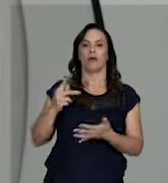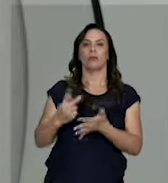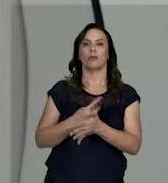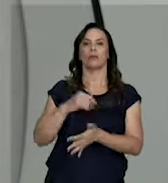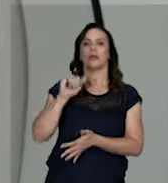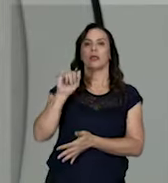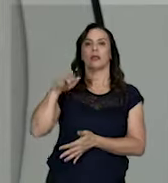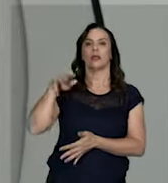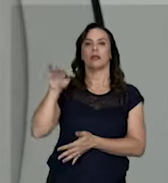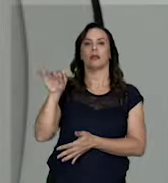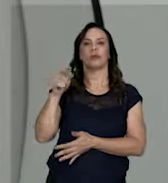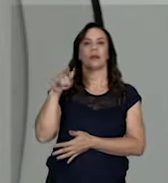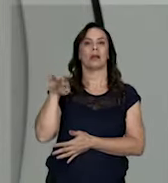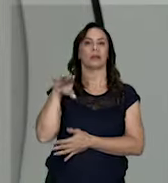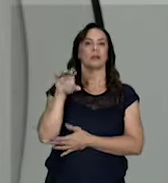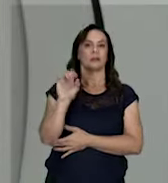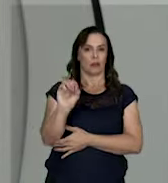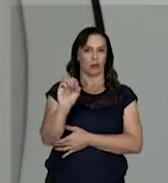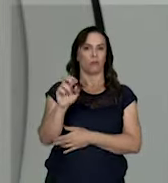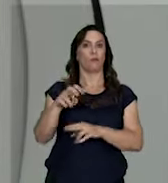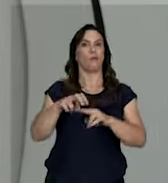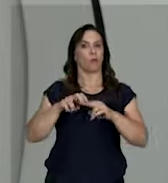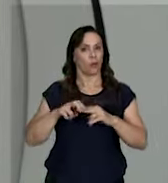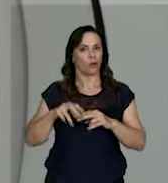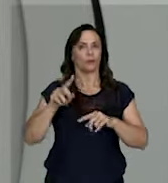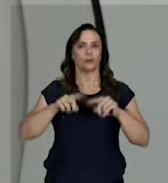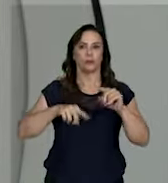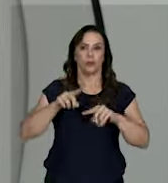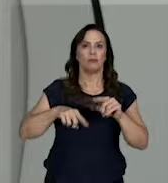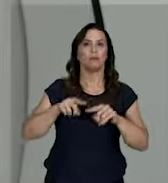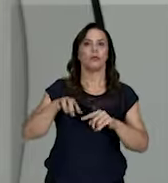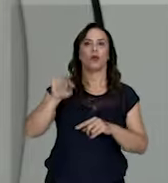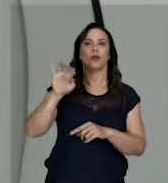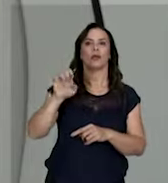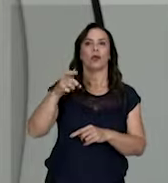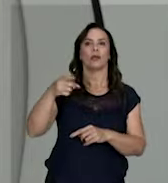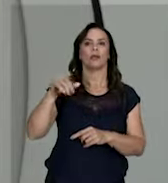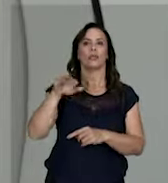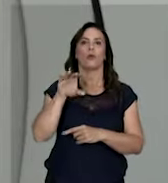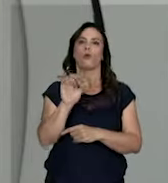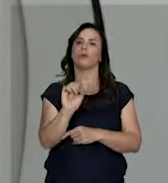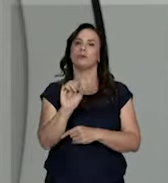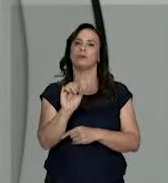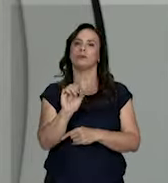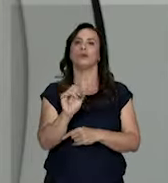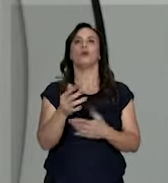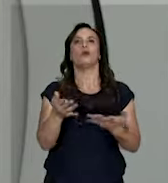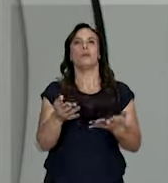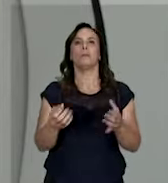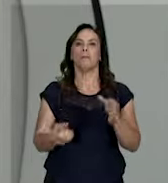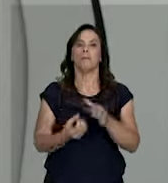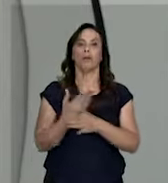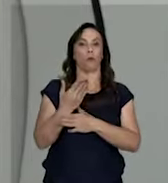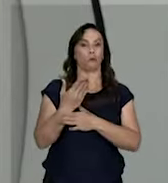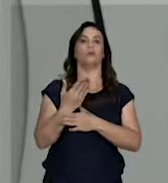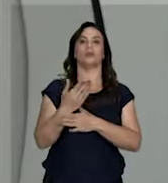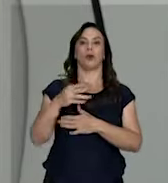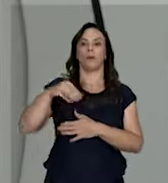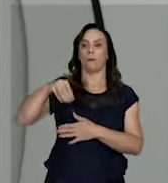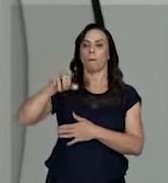e substâncias tóxicas, aumentando assim a produção do muco, né, que é o pigarro. Ocorre também